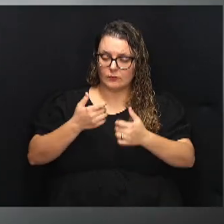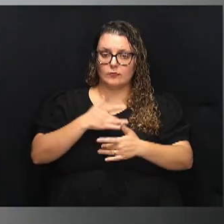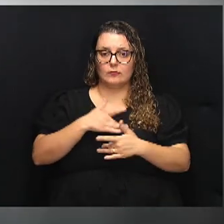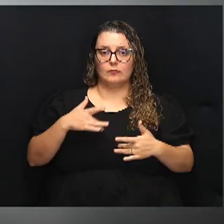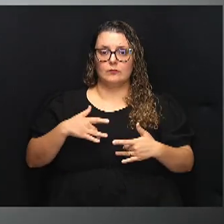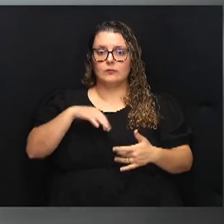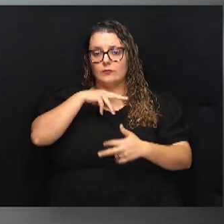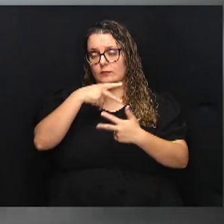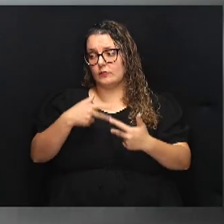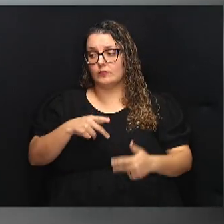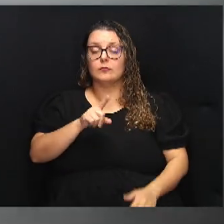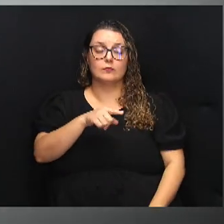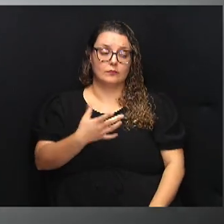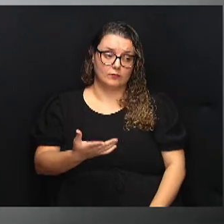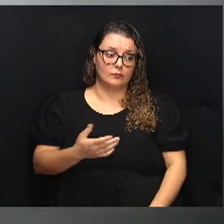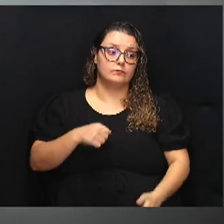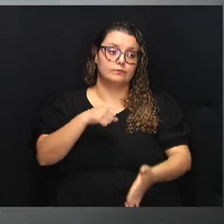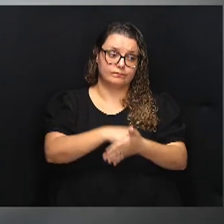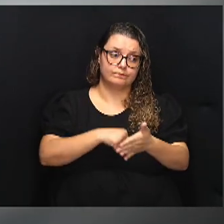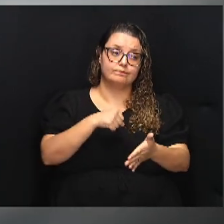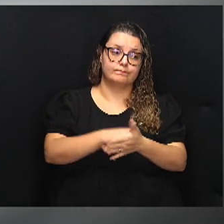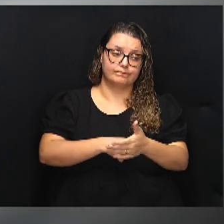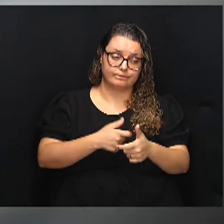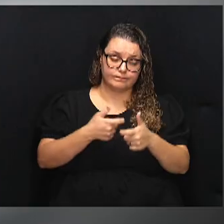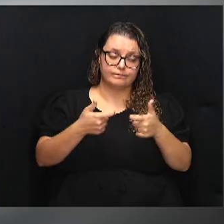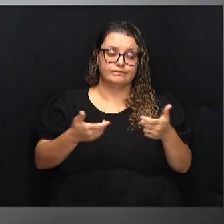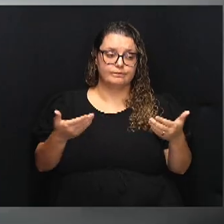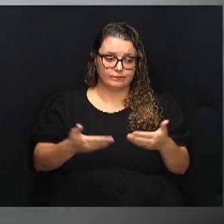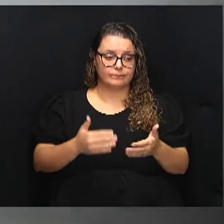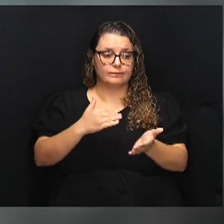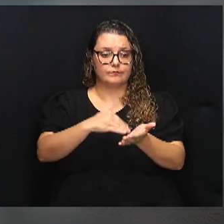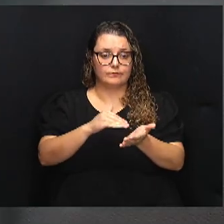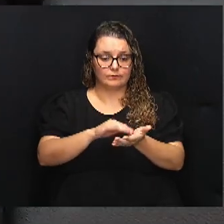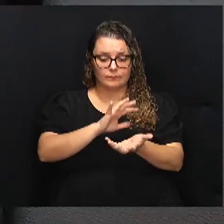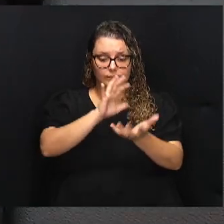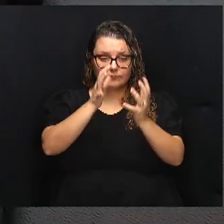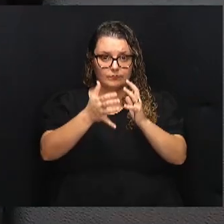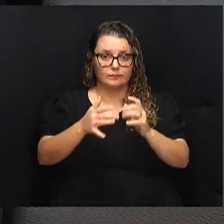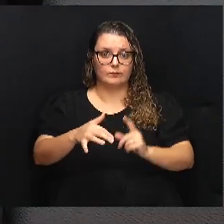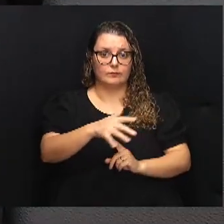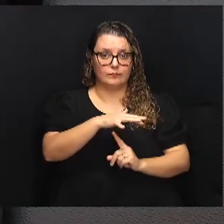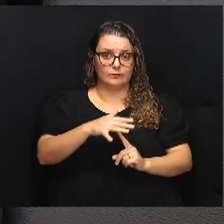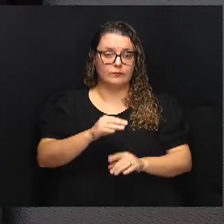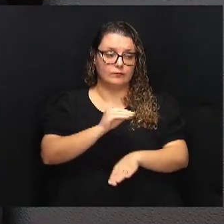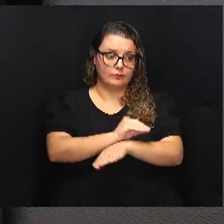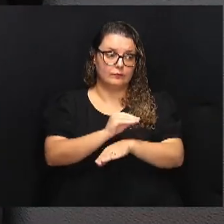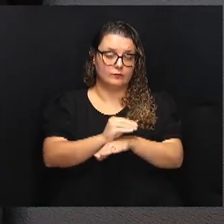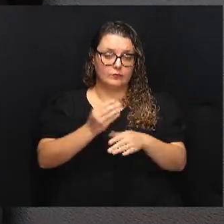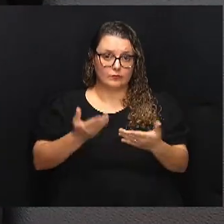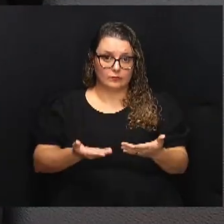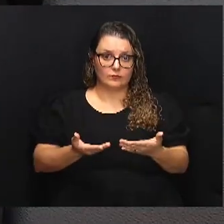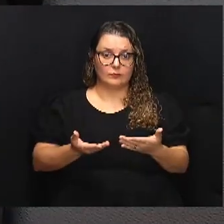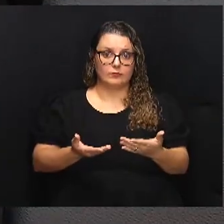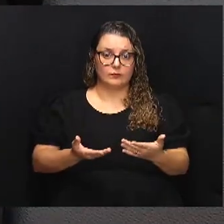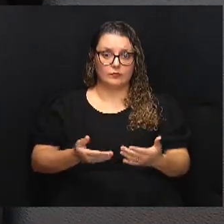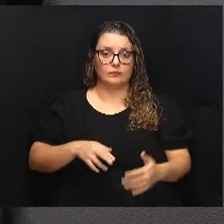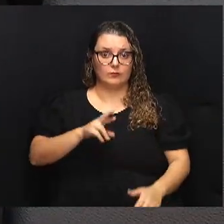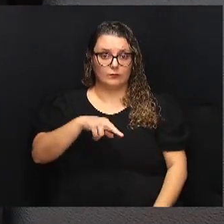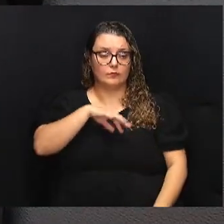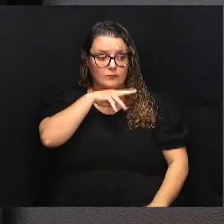Animal. É uma batalha muito grande. Hoje a Secretaria do Clima, né, e Meio Ambiente que toma conta da causa